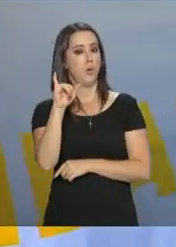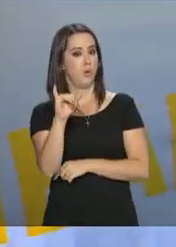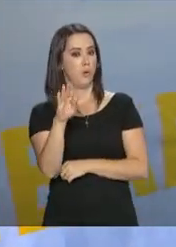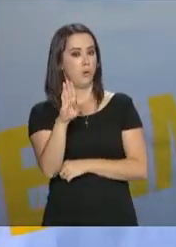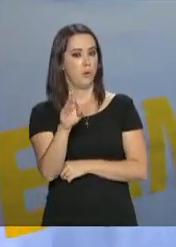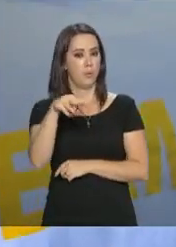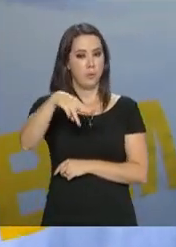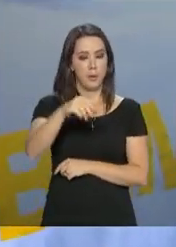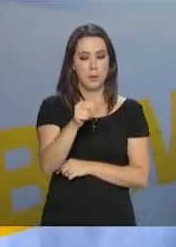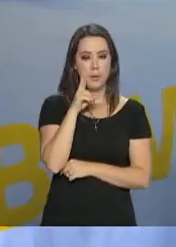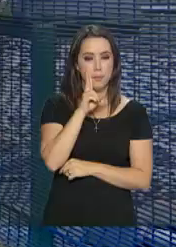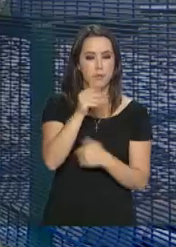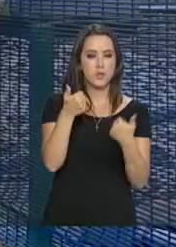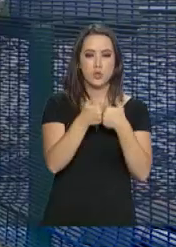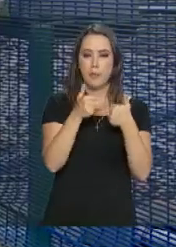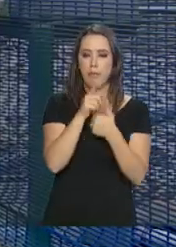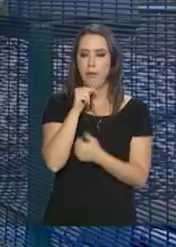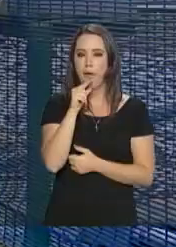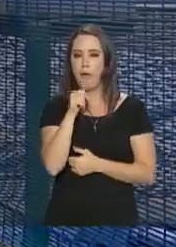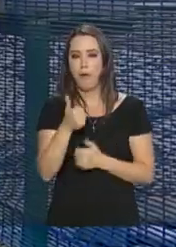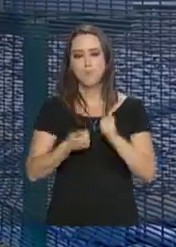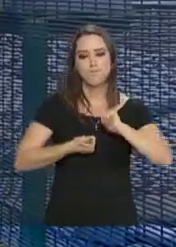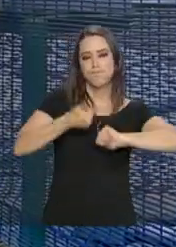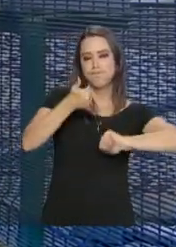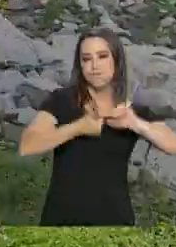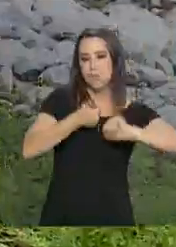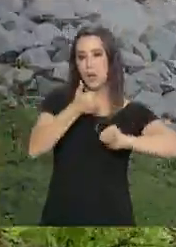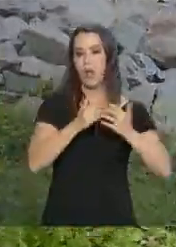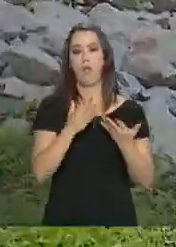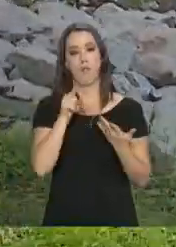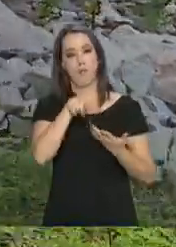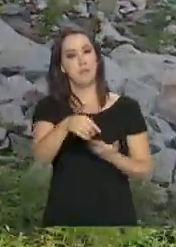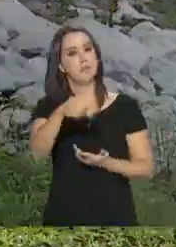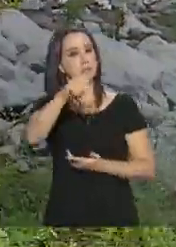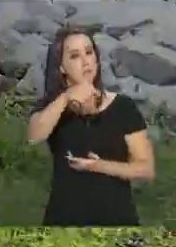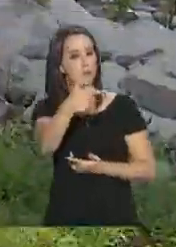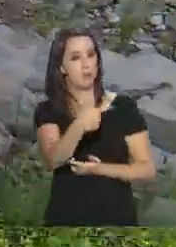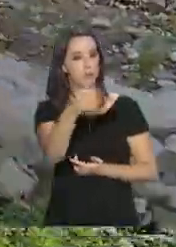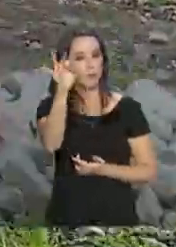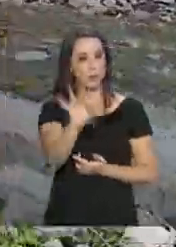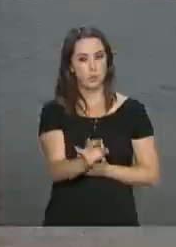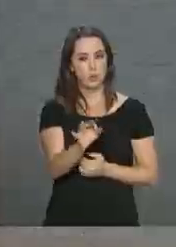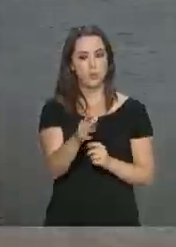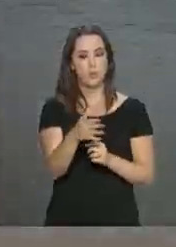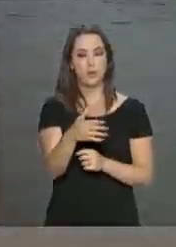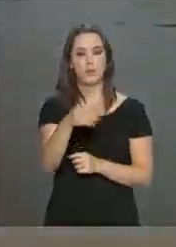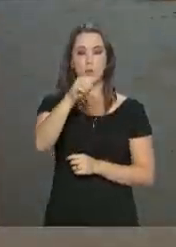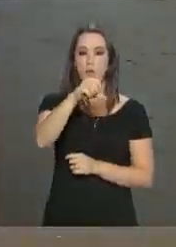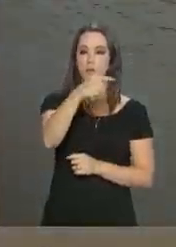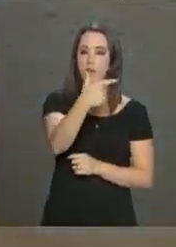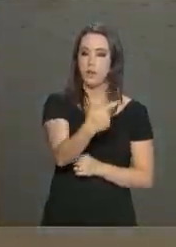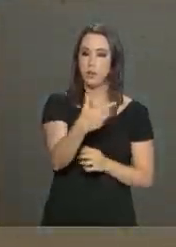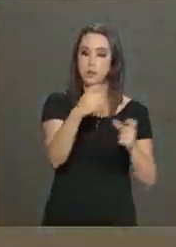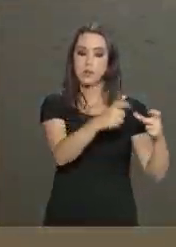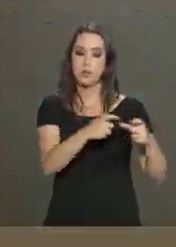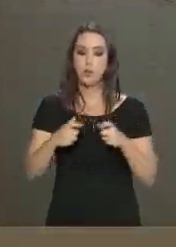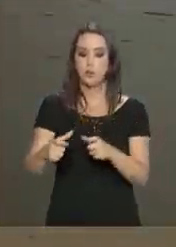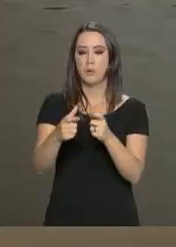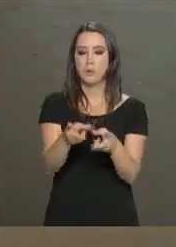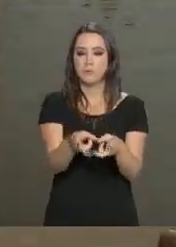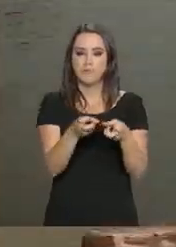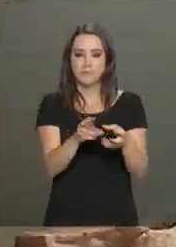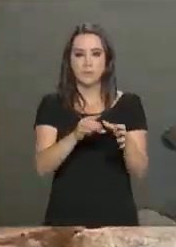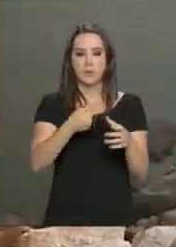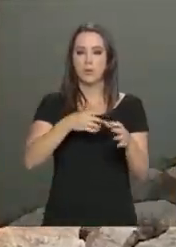por acompanhar a qualidade da água. São 92 pontos de coleta de dados ao longo de toda a bacia do Rio Doce.